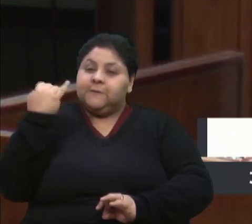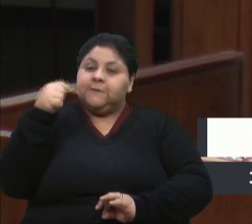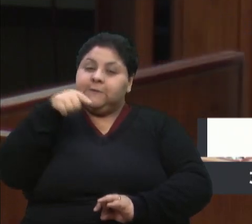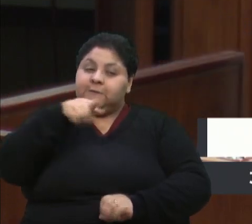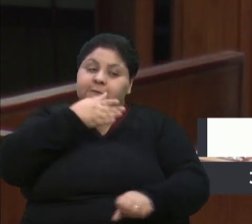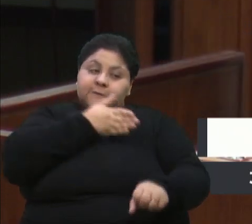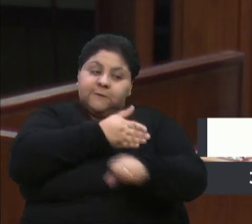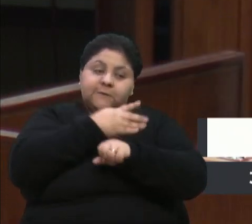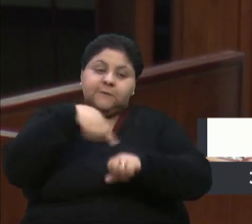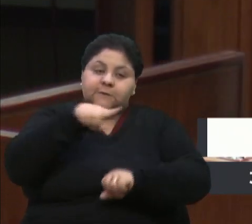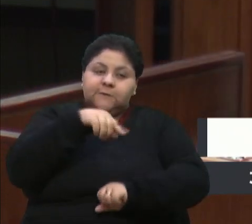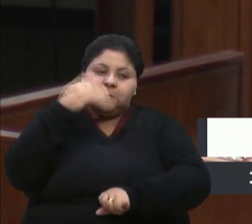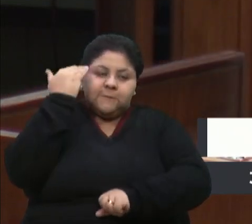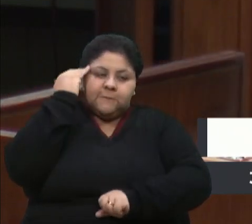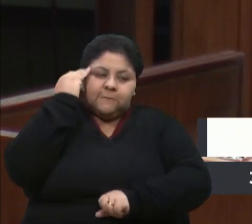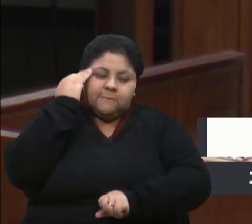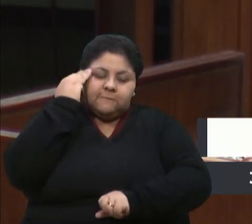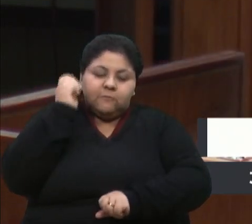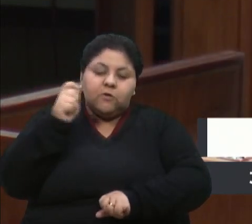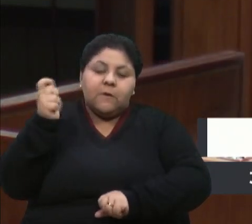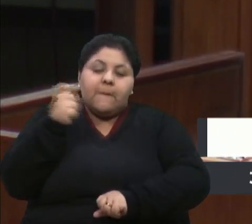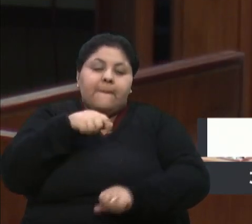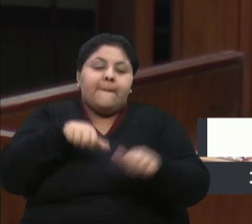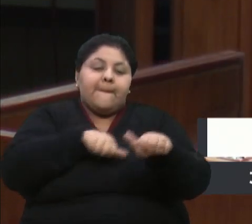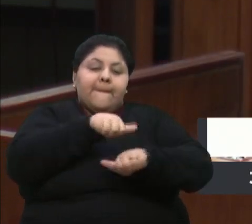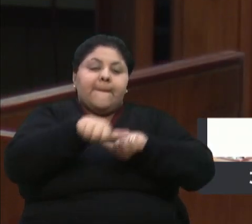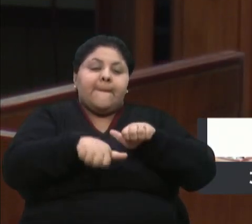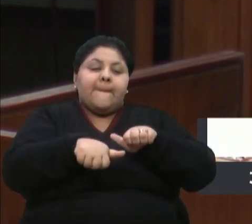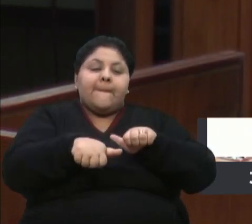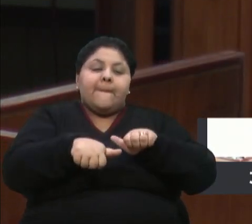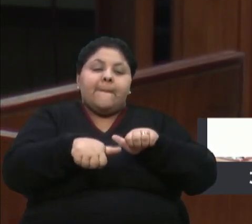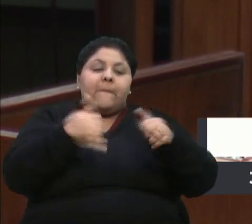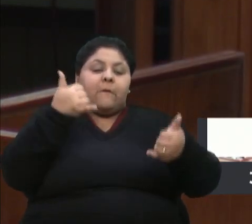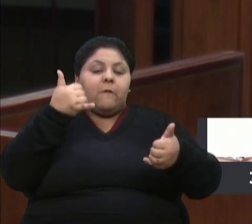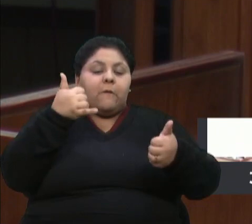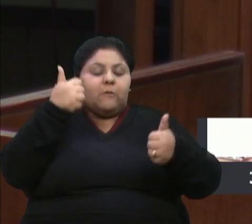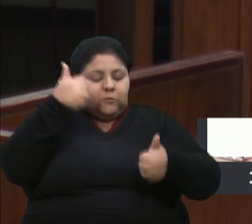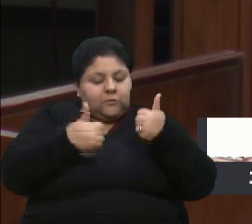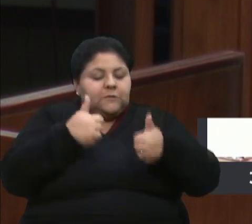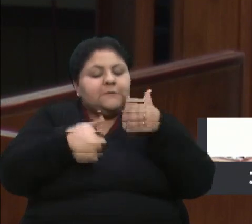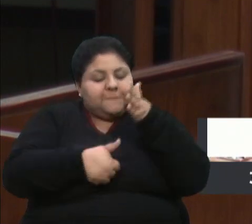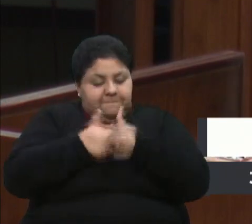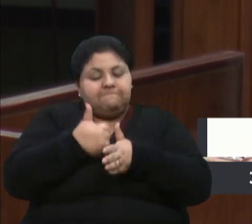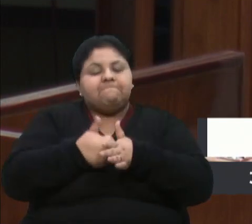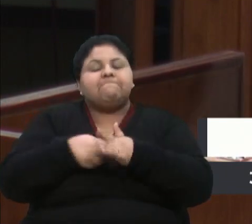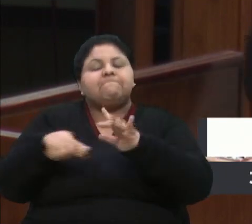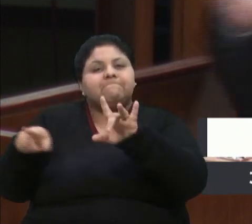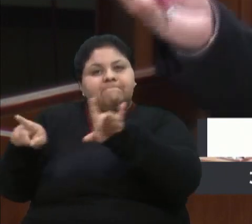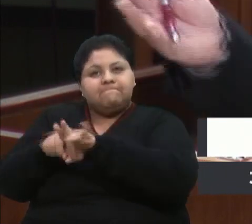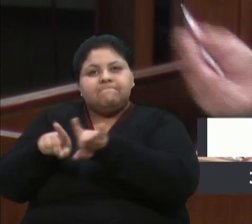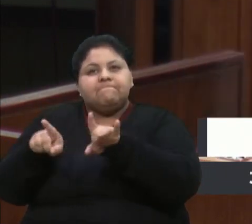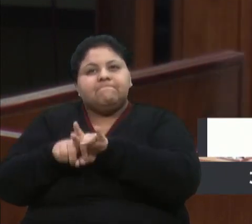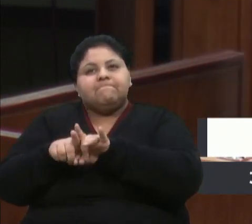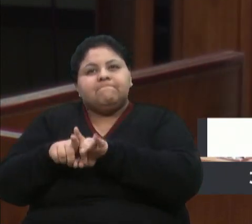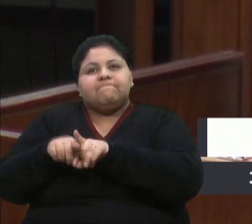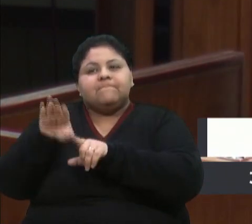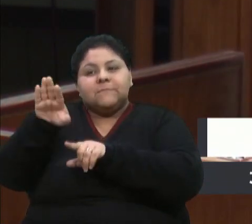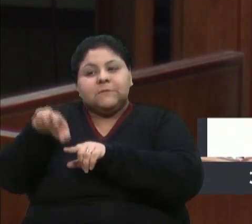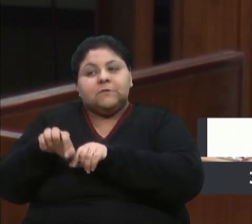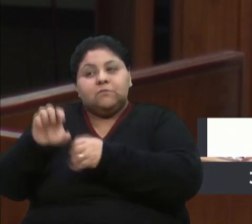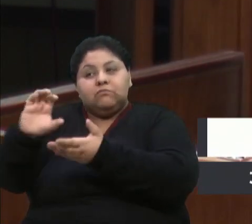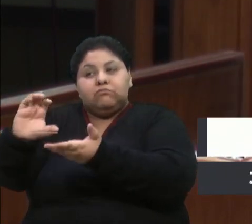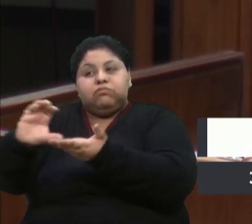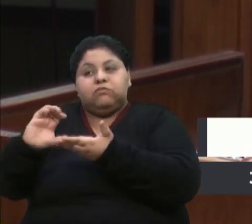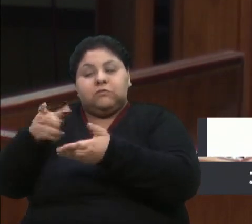entendermos o que precisa ser mudado no trânsito para melhorar, né? E também a busca de investimentos